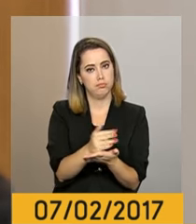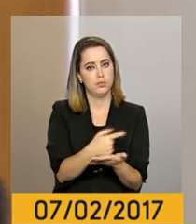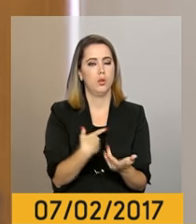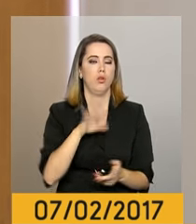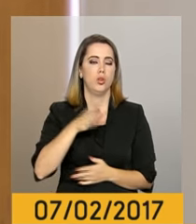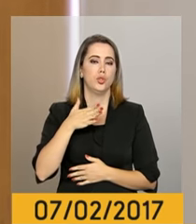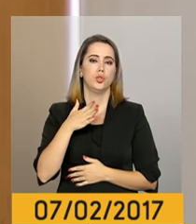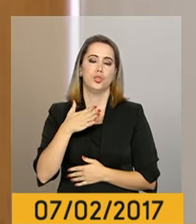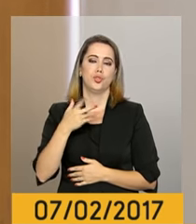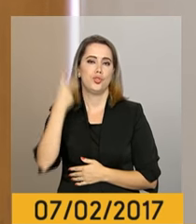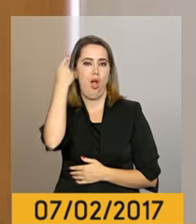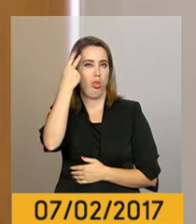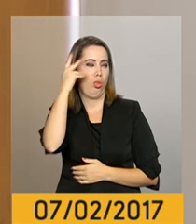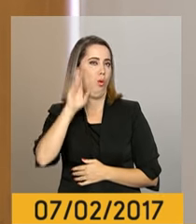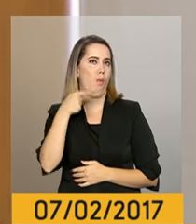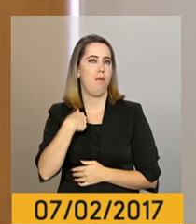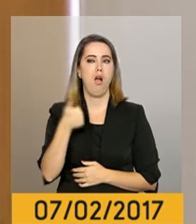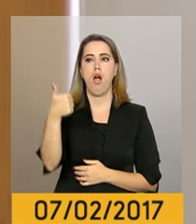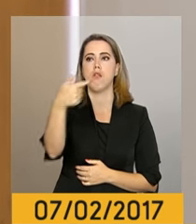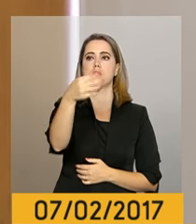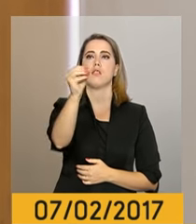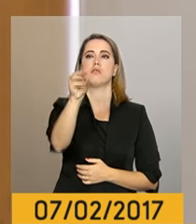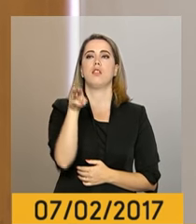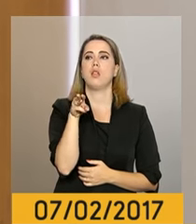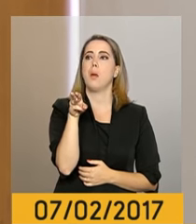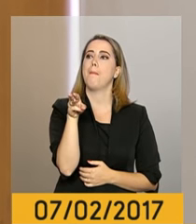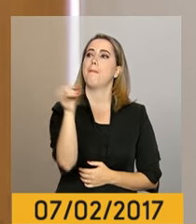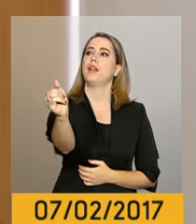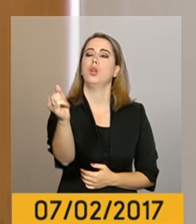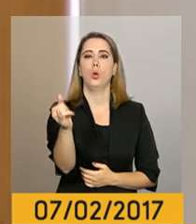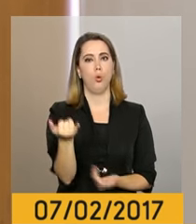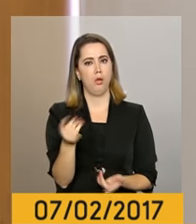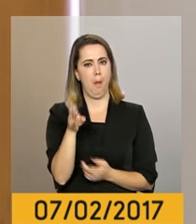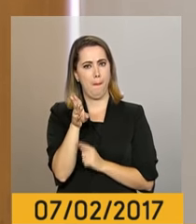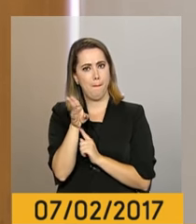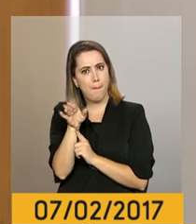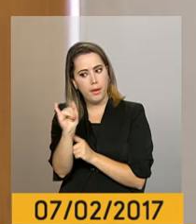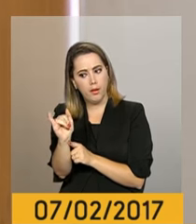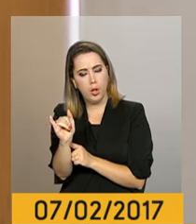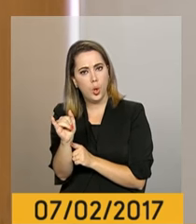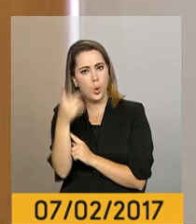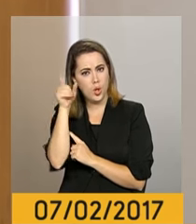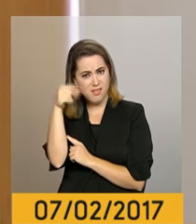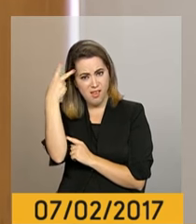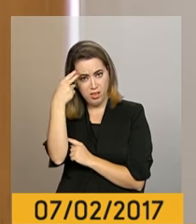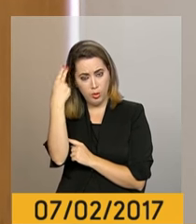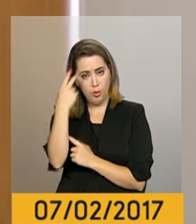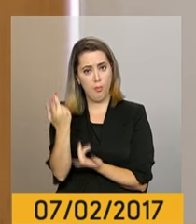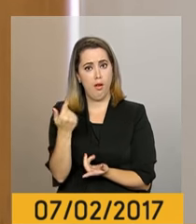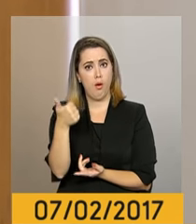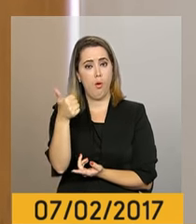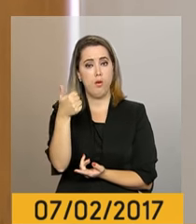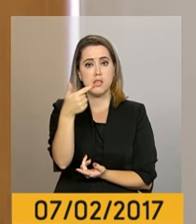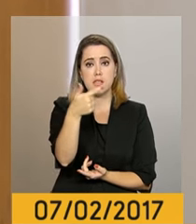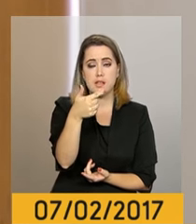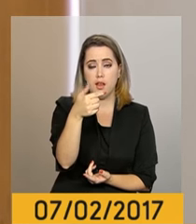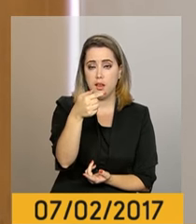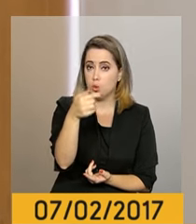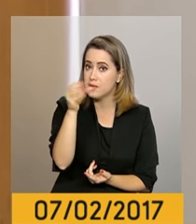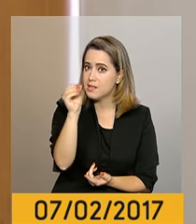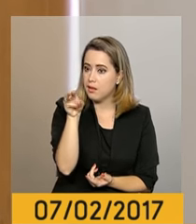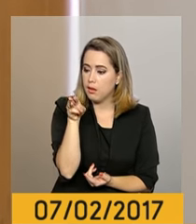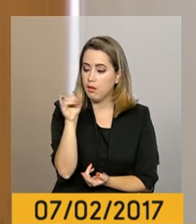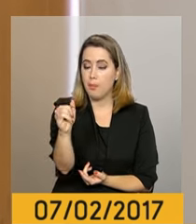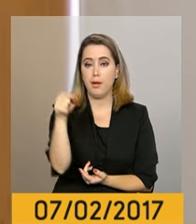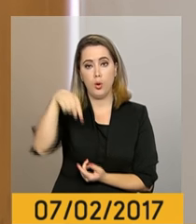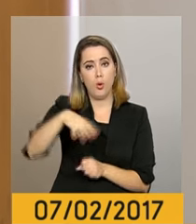a história de dizer, ah, nós temos 170 bilhões de déficit. Todo mundo acha natural. São 170 bilhões de déficit